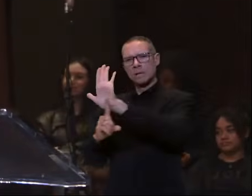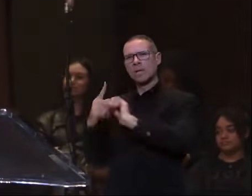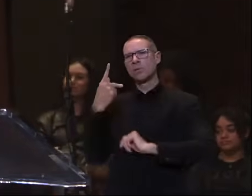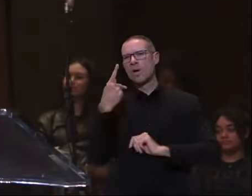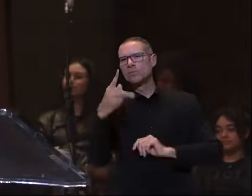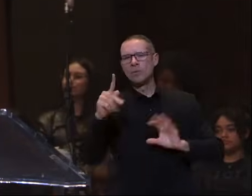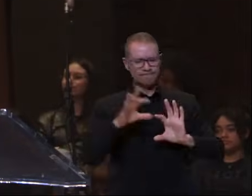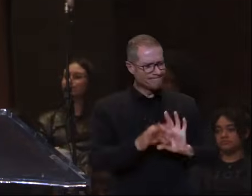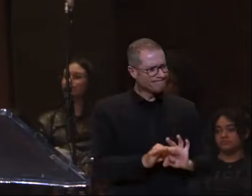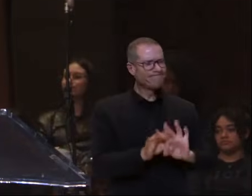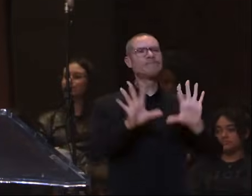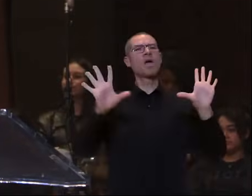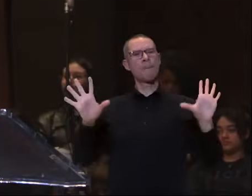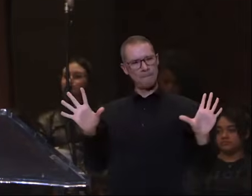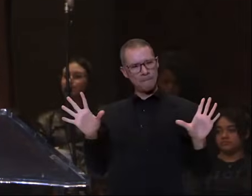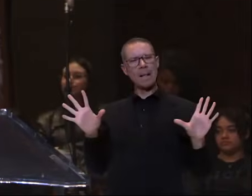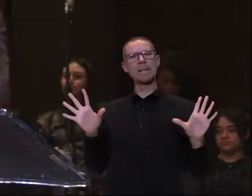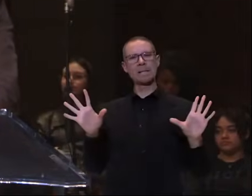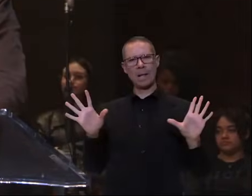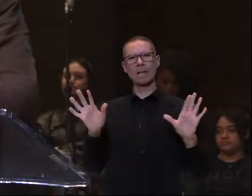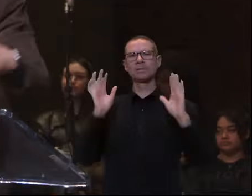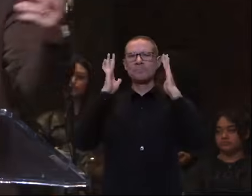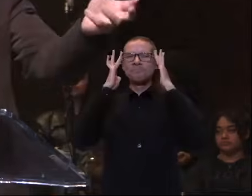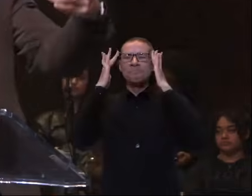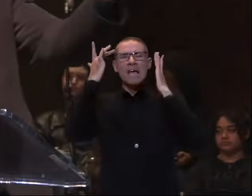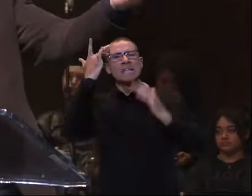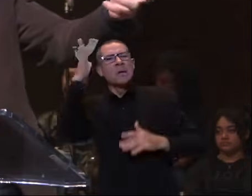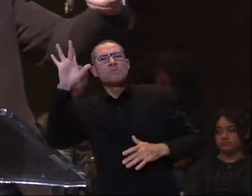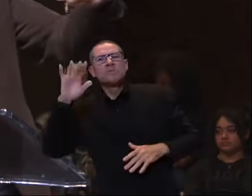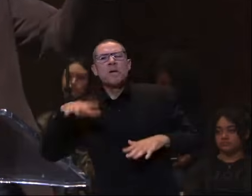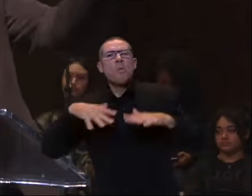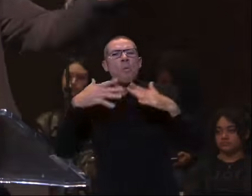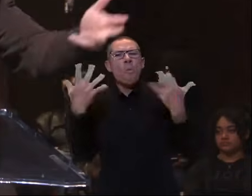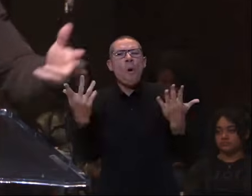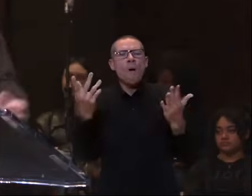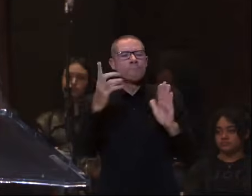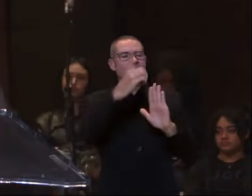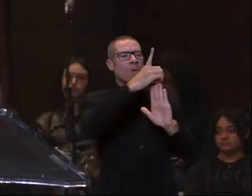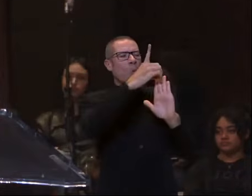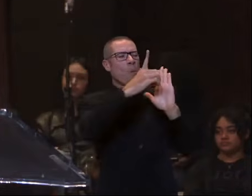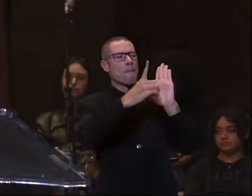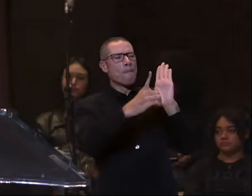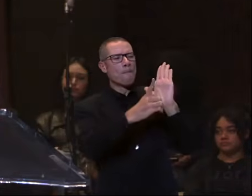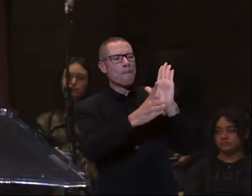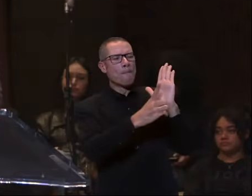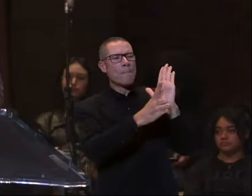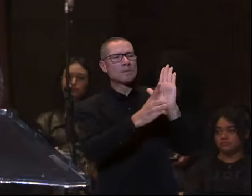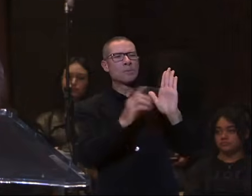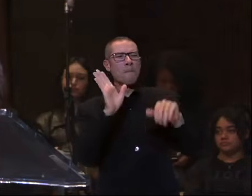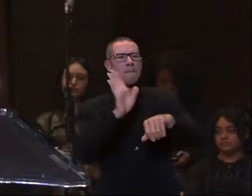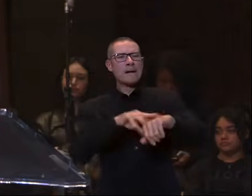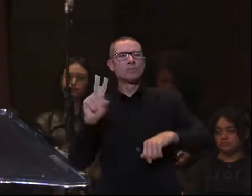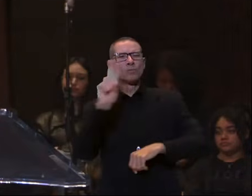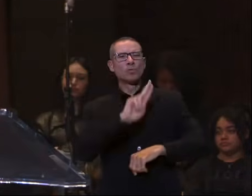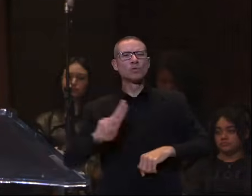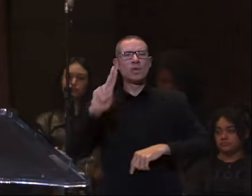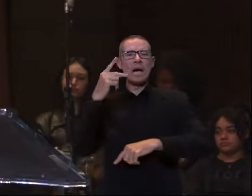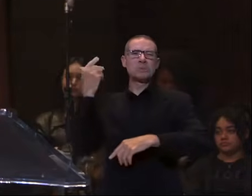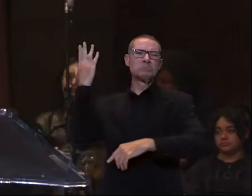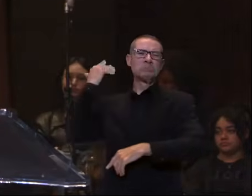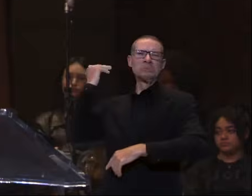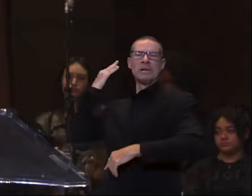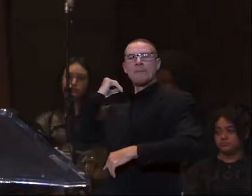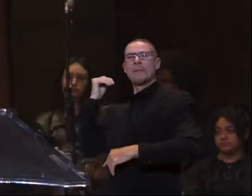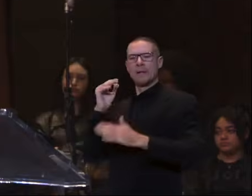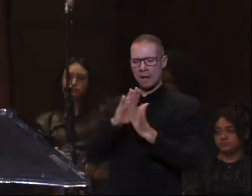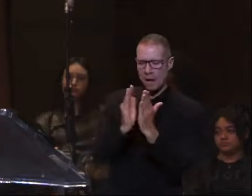sua liberdade. Eu não sei qual era o documento mais usado nos tempos antigos, mas o